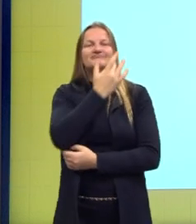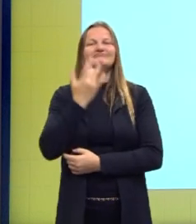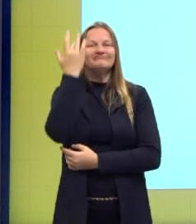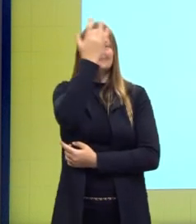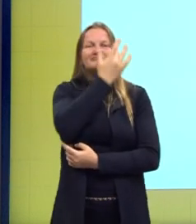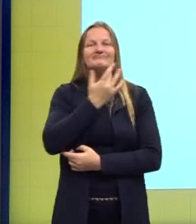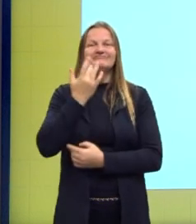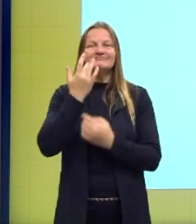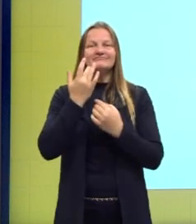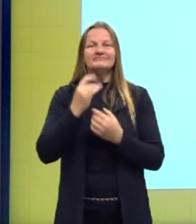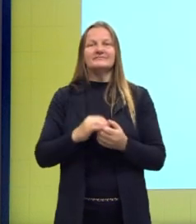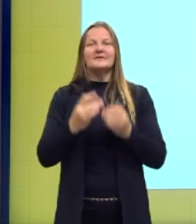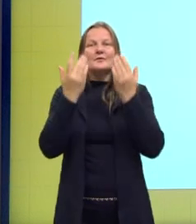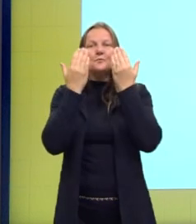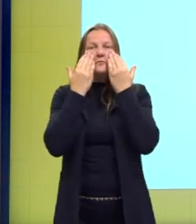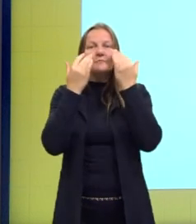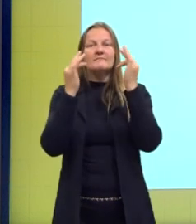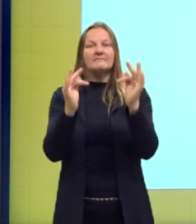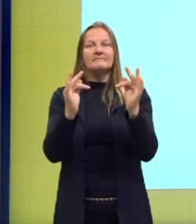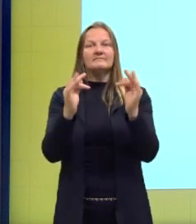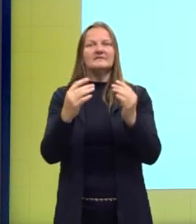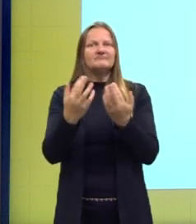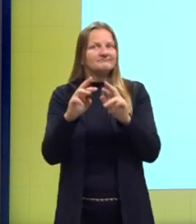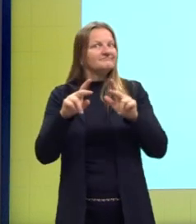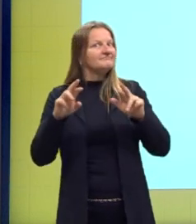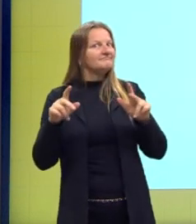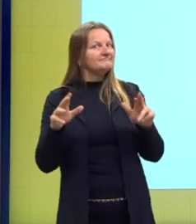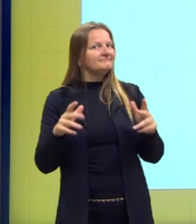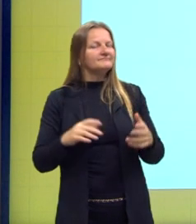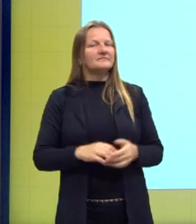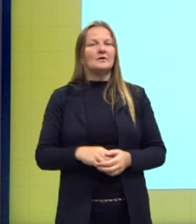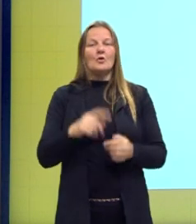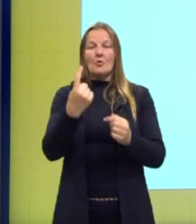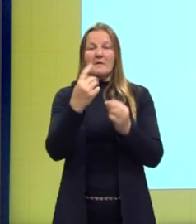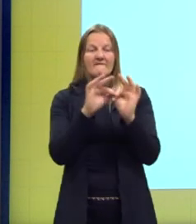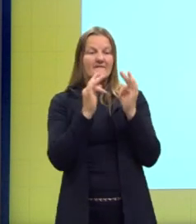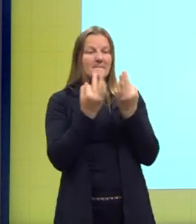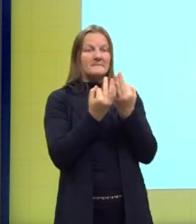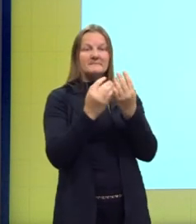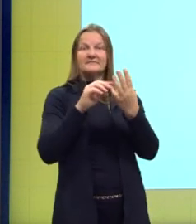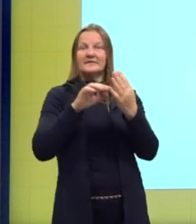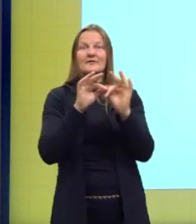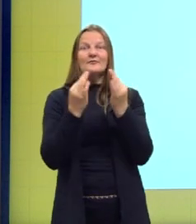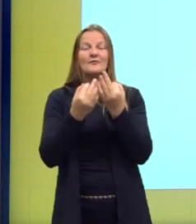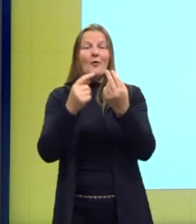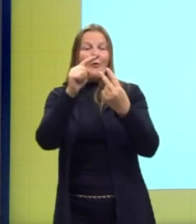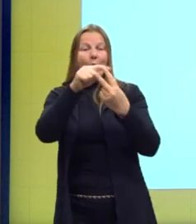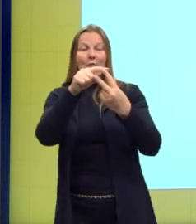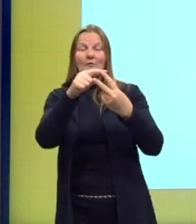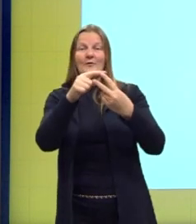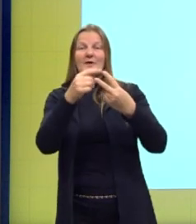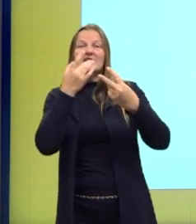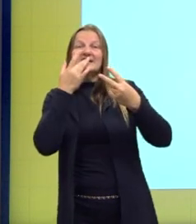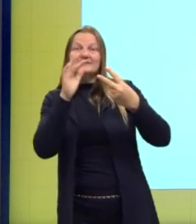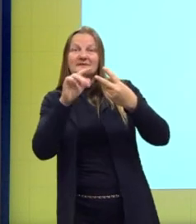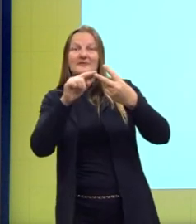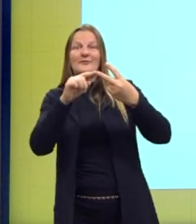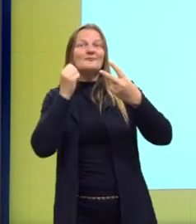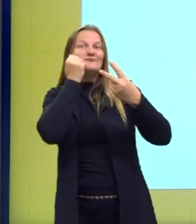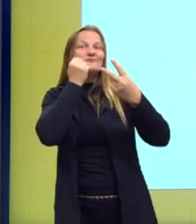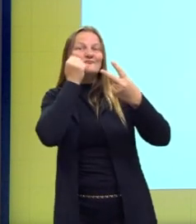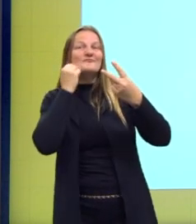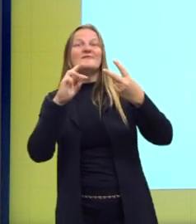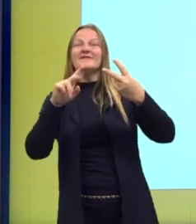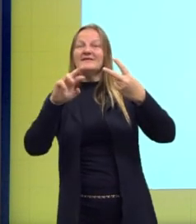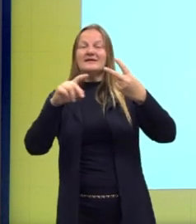né tanto que no Brasil a gente tem pessoas da mesma família né uma pessoa é branca e a outra pessoa é negra às vezes filhos